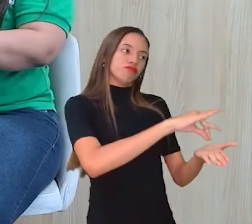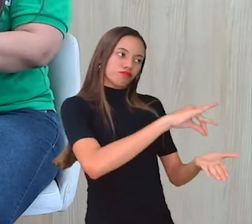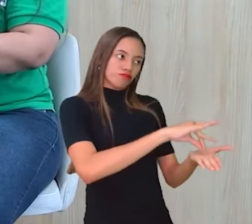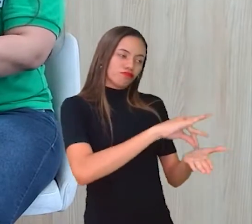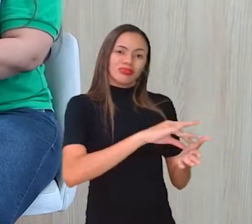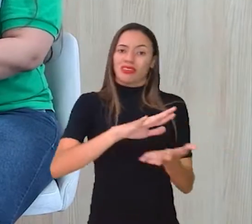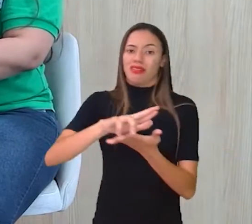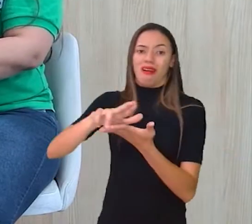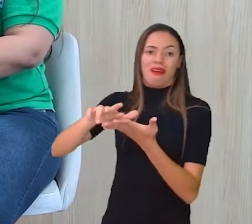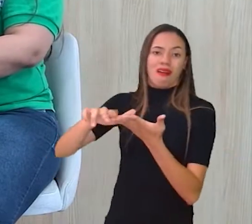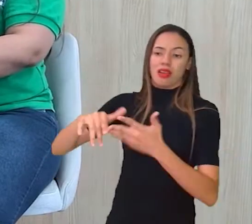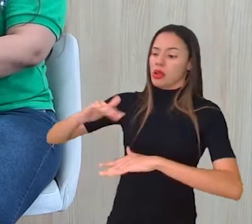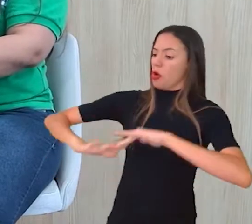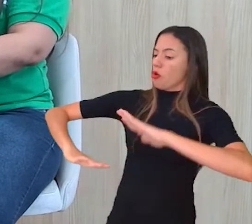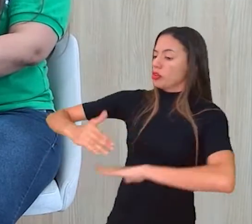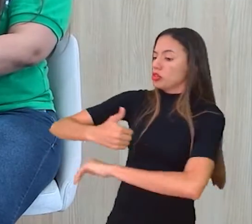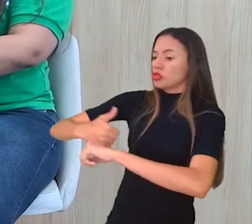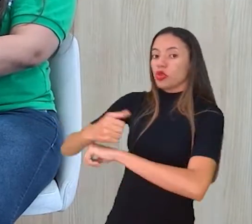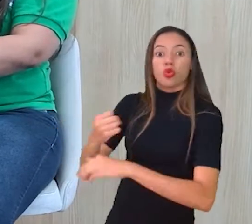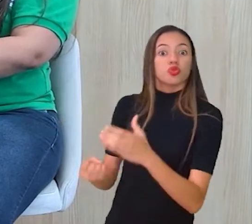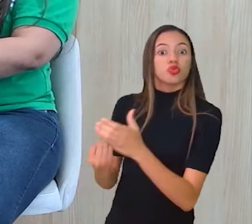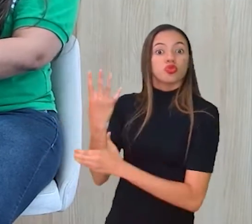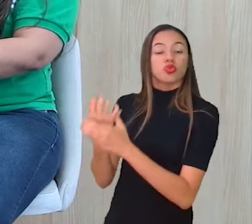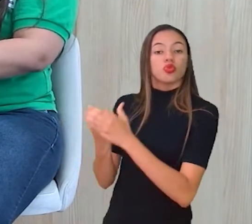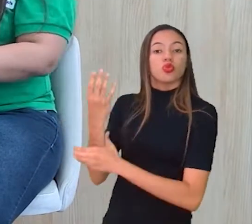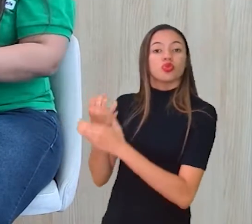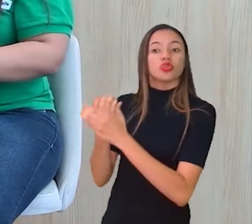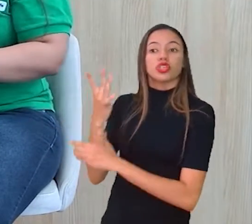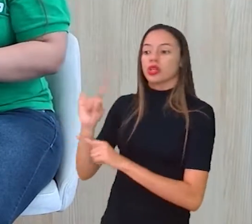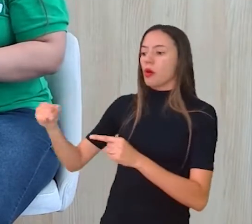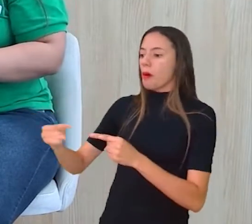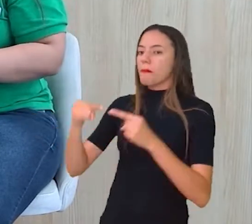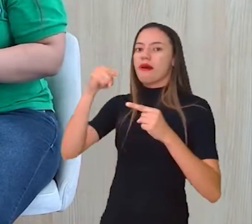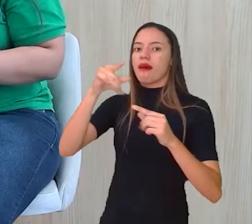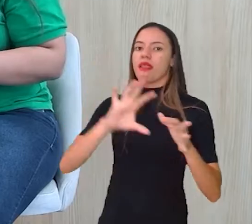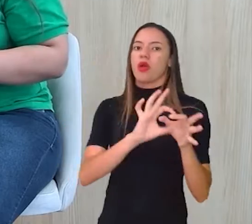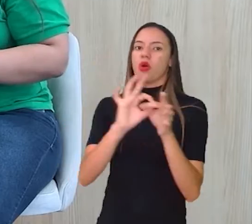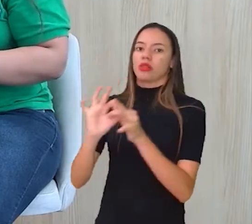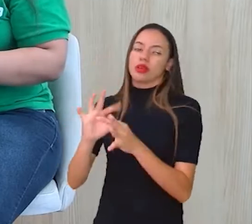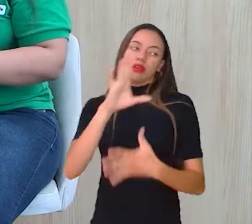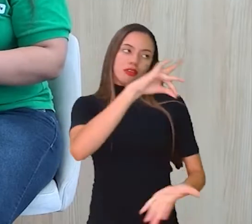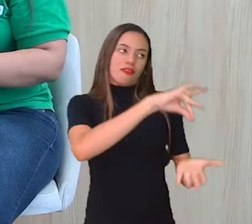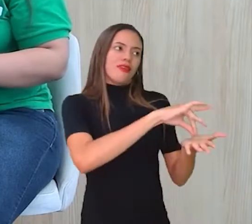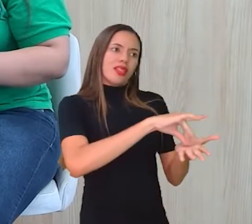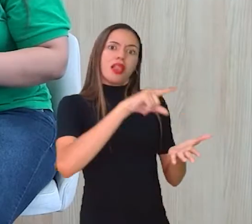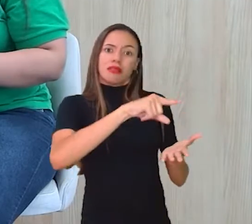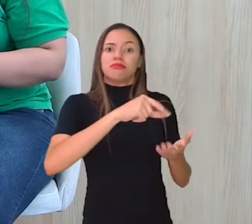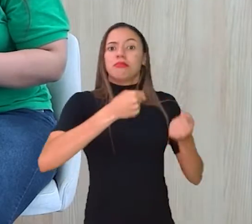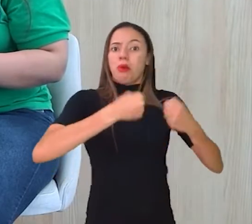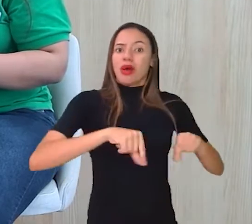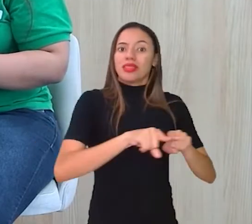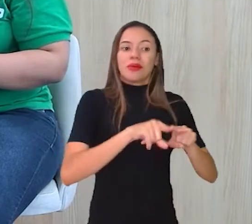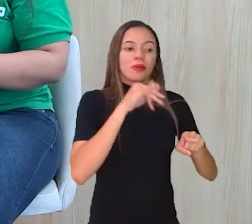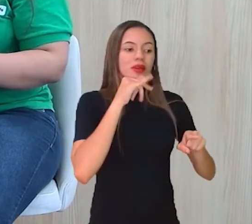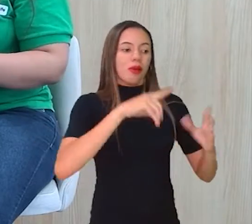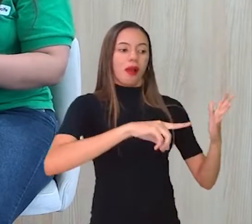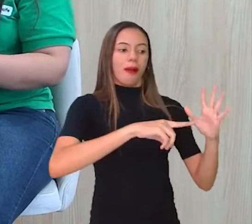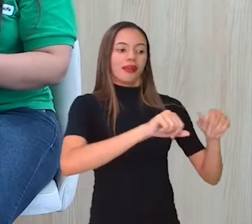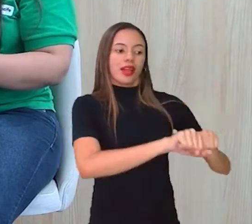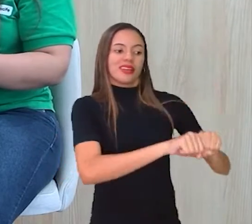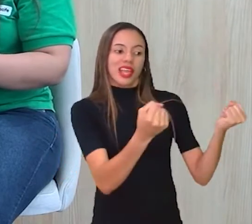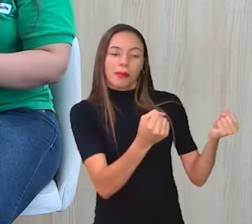quantas profissões também surgem com relação a isso daí? Algo pode dar errado, né? A máquina, ela quebra, a máquina